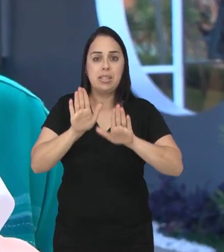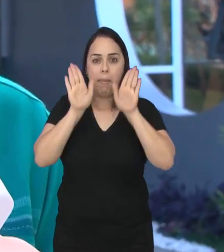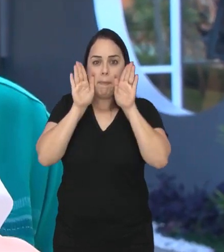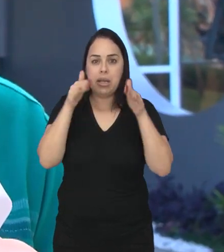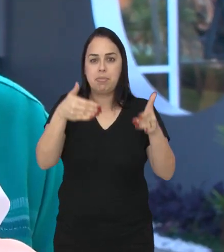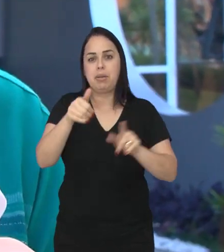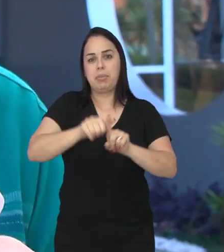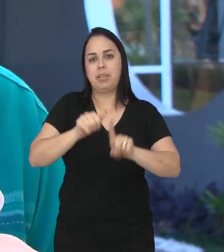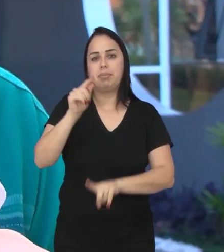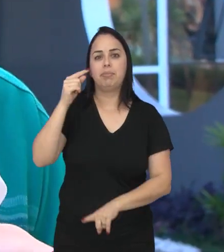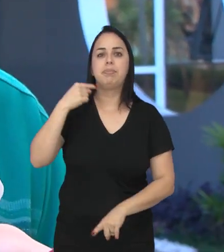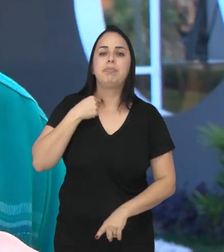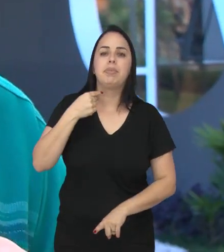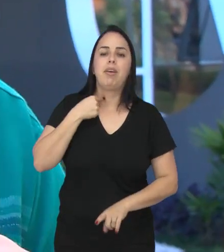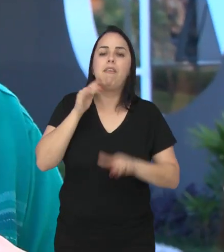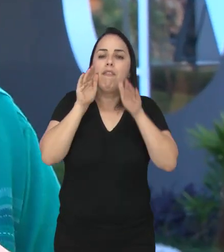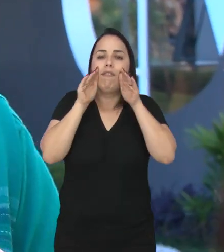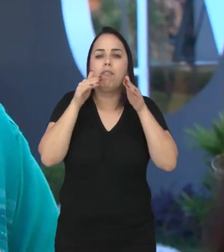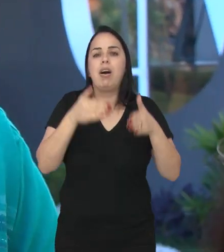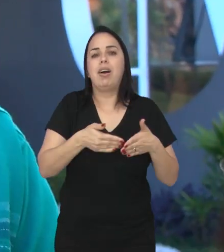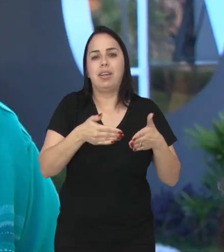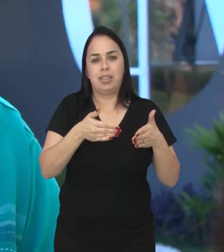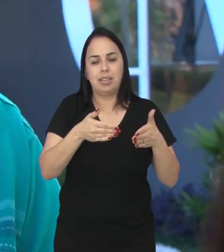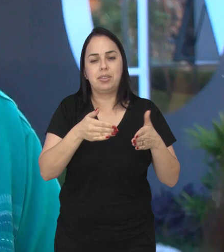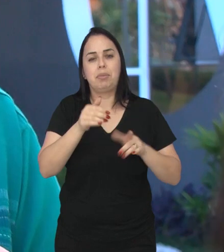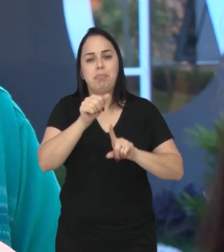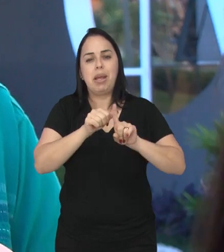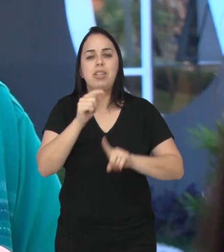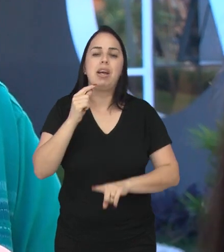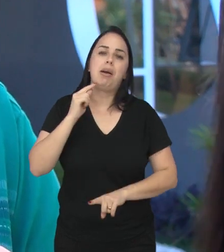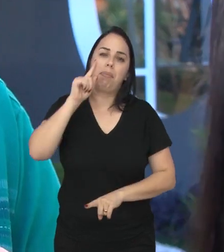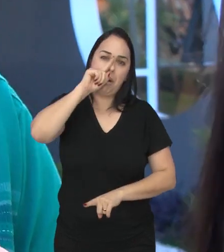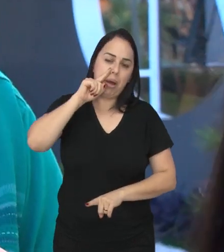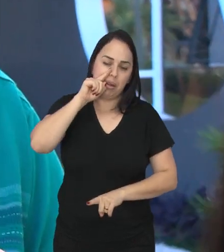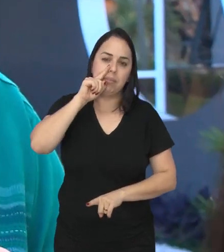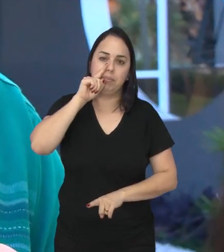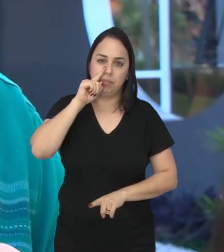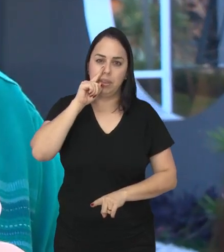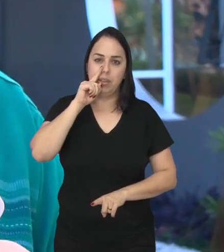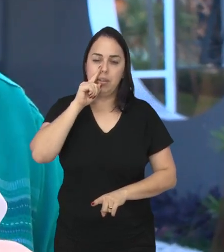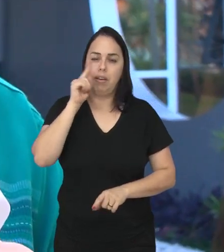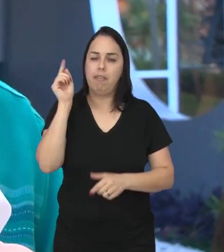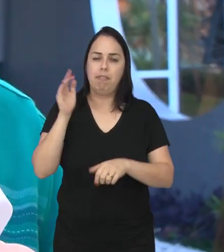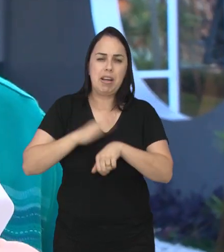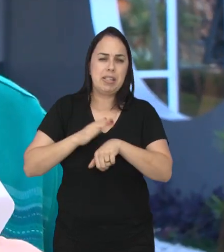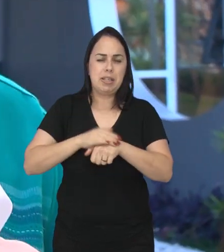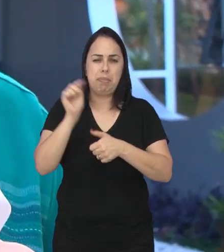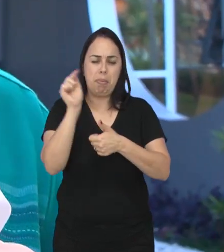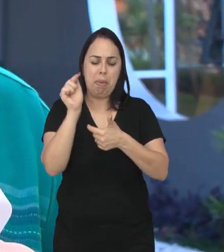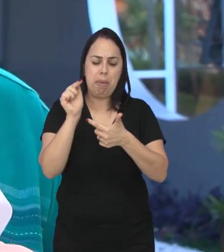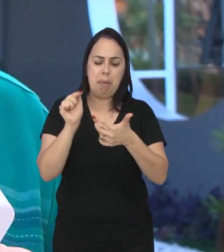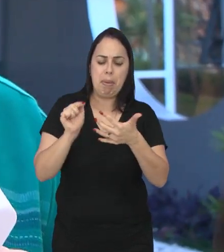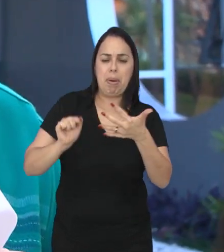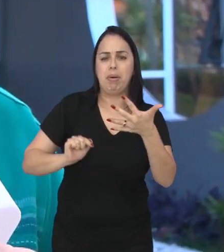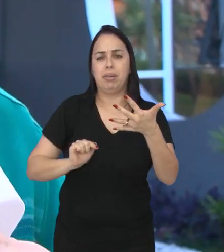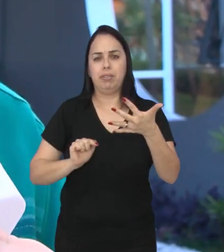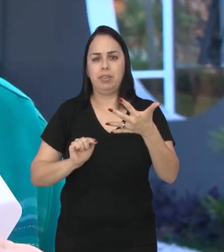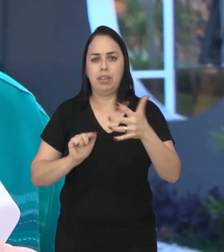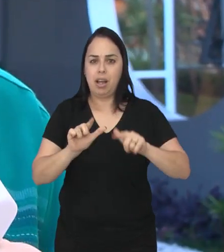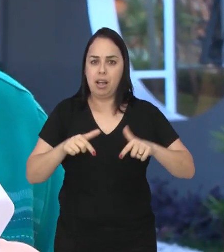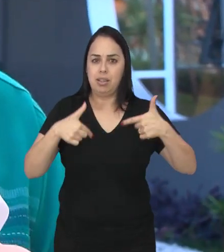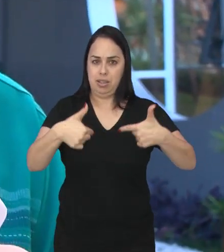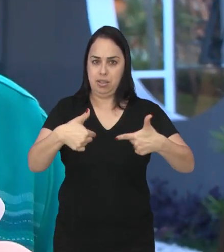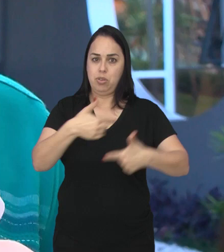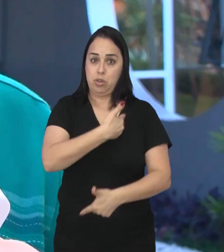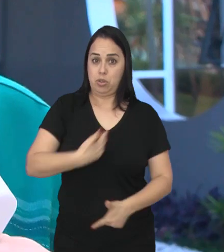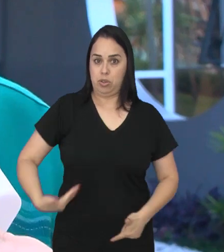mas agora no mês de maio nós vamos estar aí focados aí com operação do Mar Amarelo onde nós vamos estar fazendo diversas ações na cidade